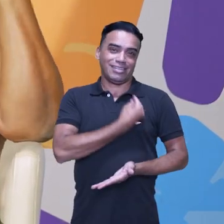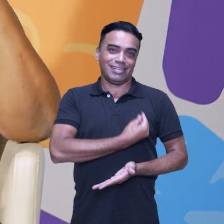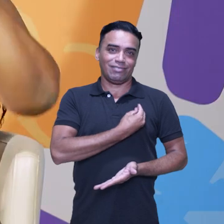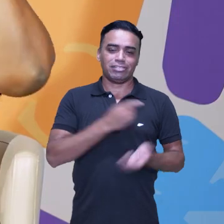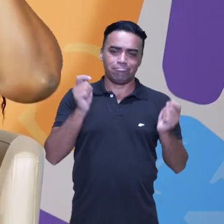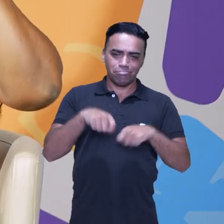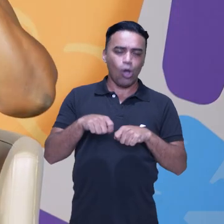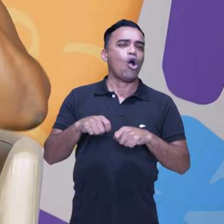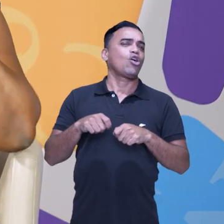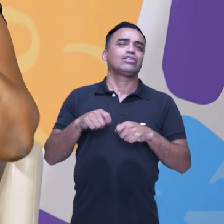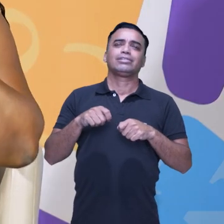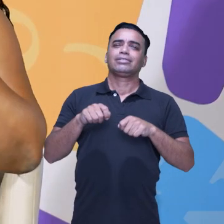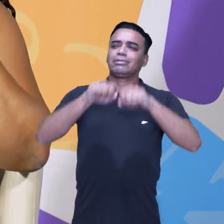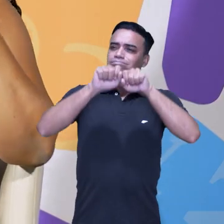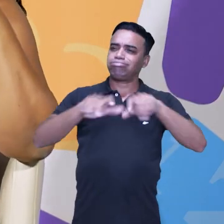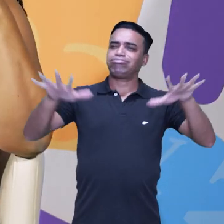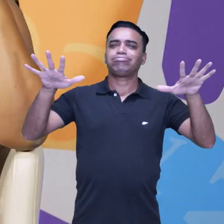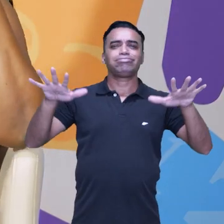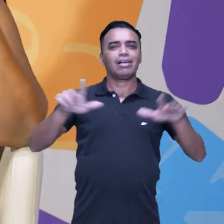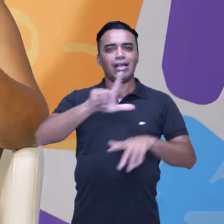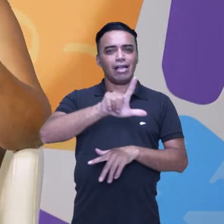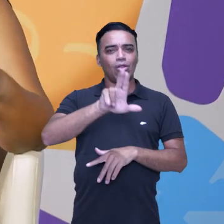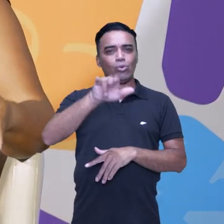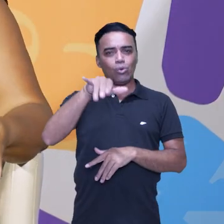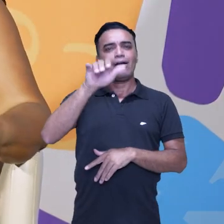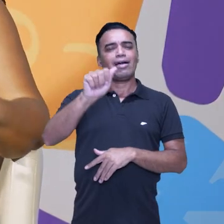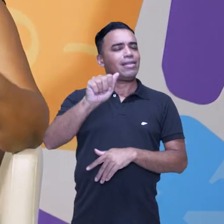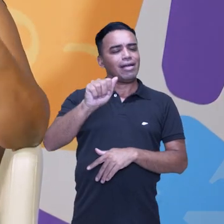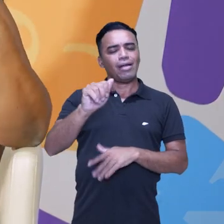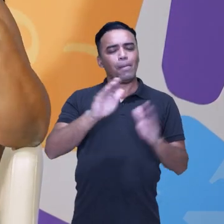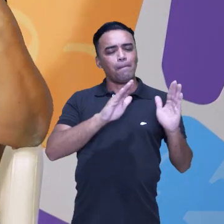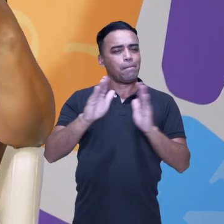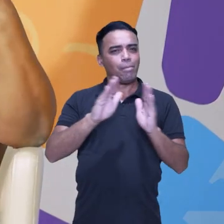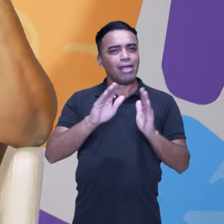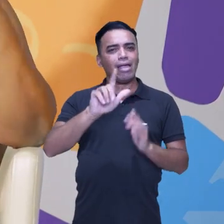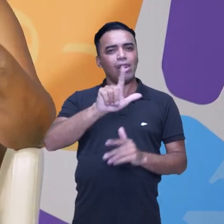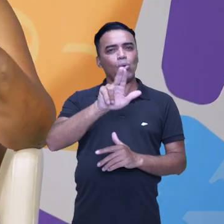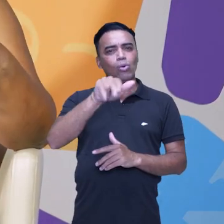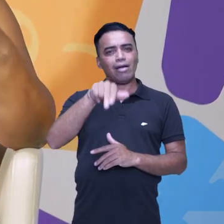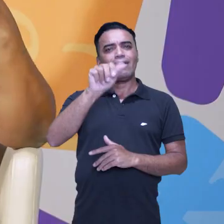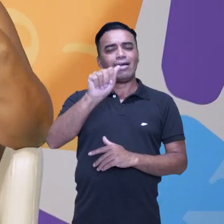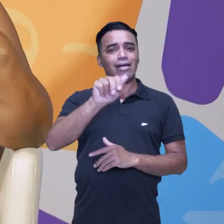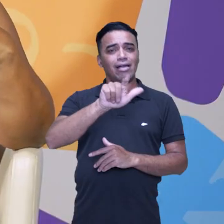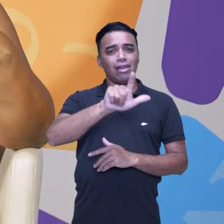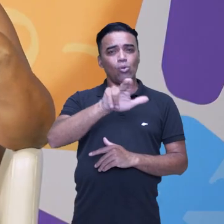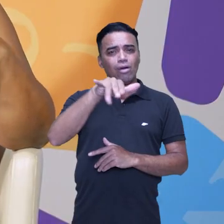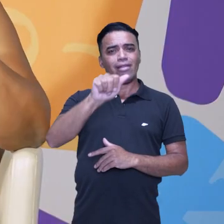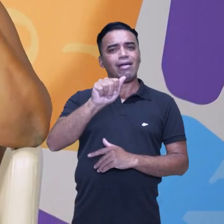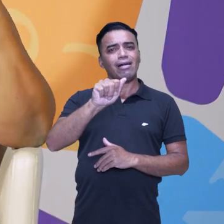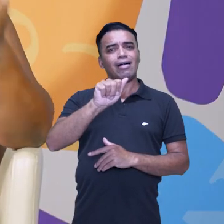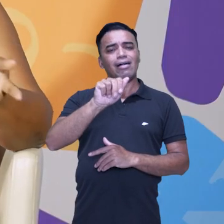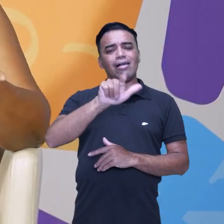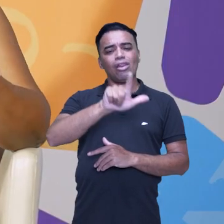ir voar, viu, Luana? É um momento, assim, para mim, muito importante, porque você é uma pessoa que precisa ser vista,